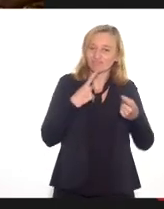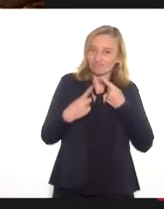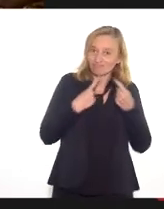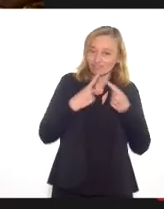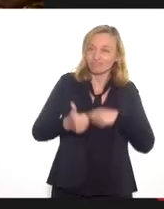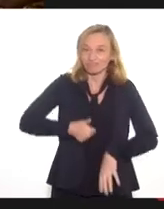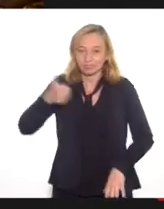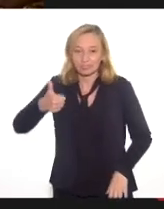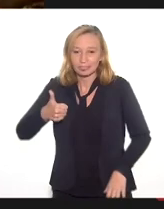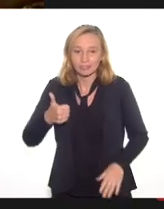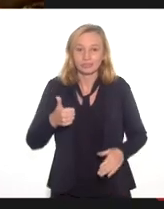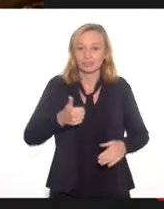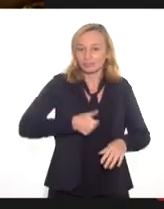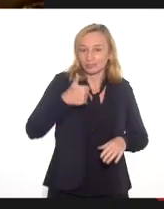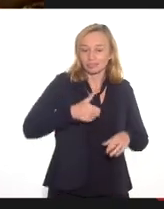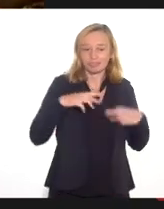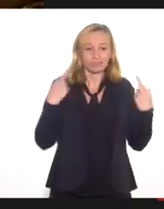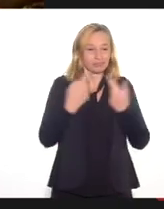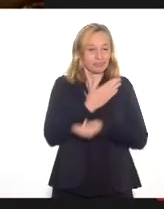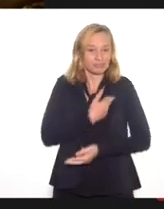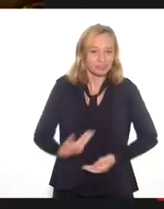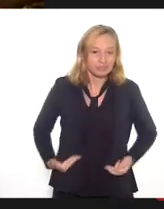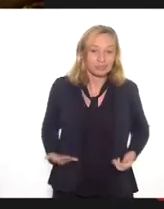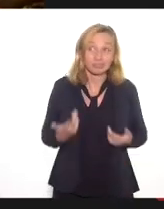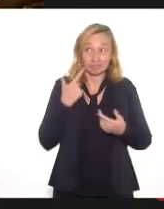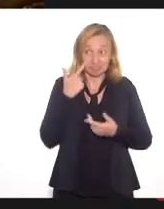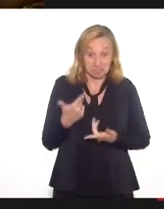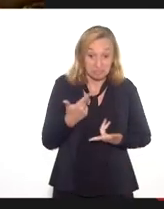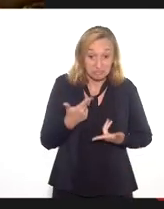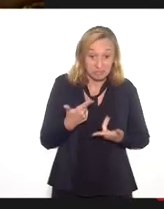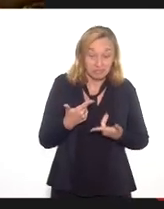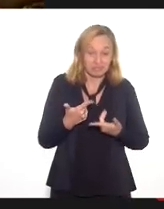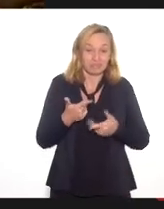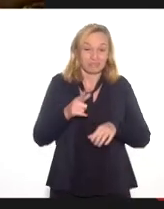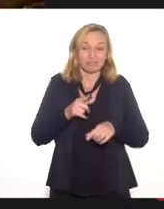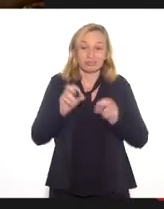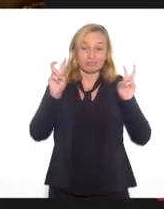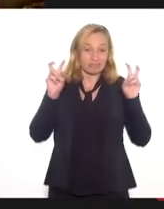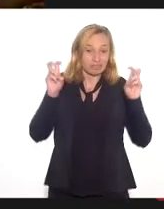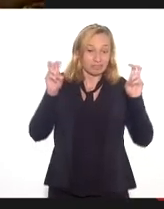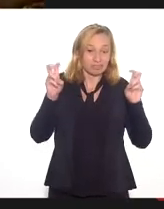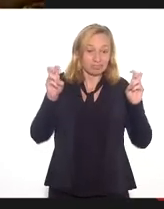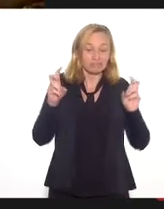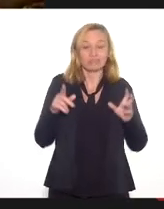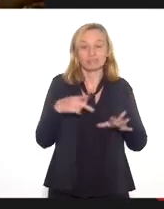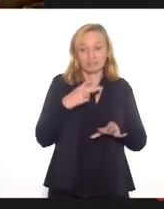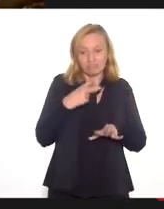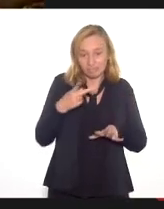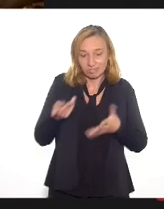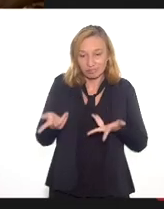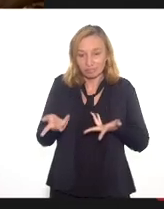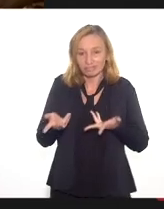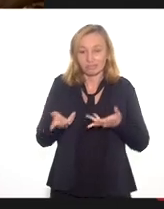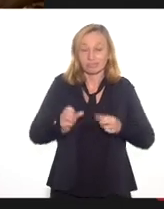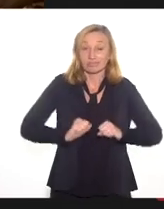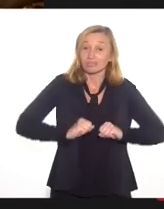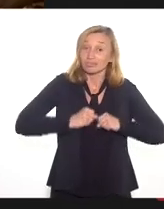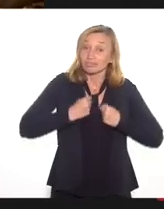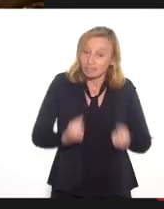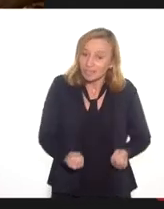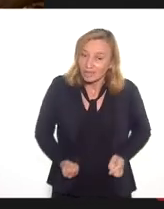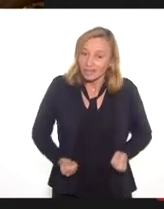melhor essa é primeira audiência pública vocês veem muitos temas colocados para além disso muita vontade